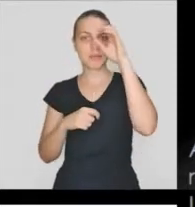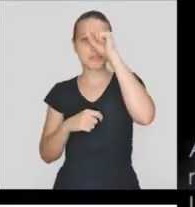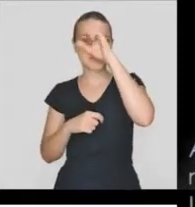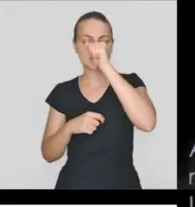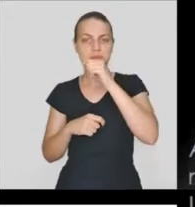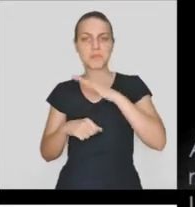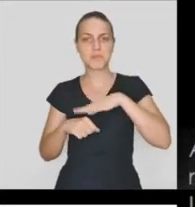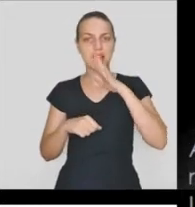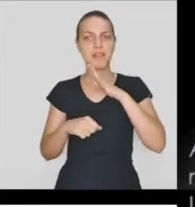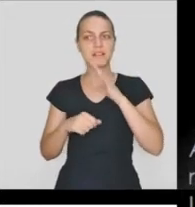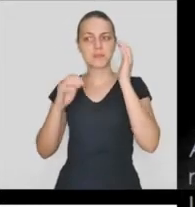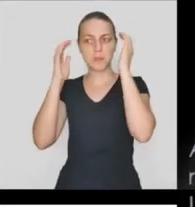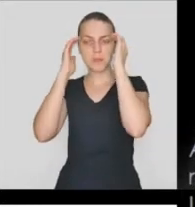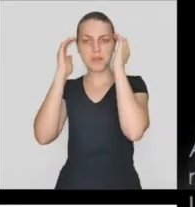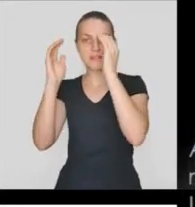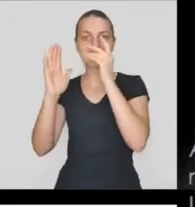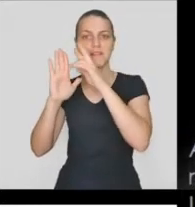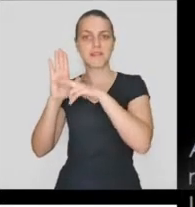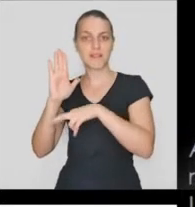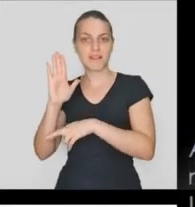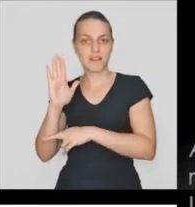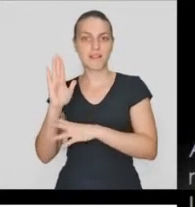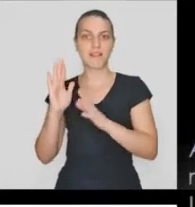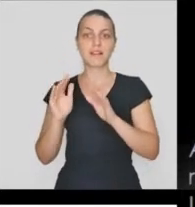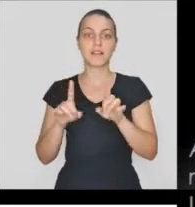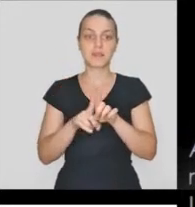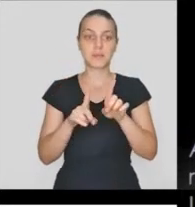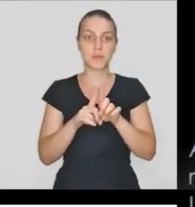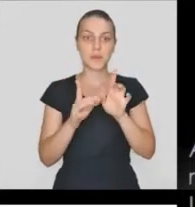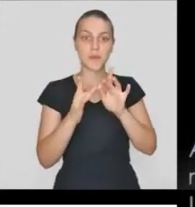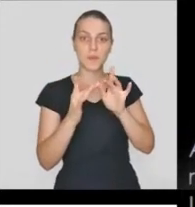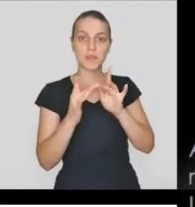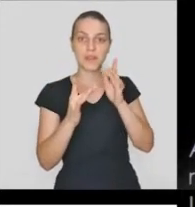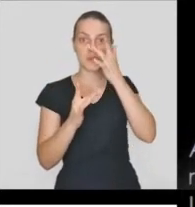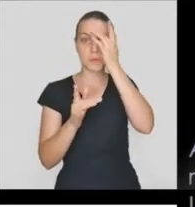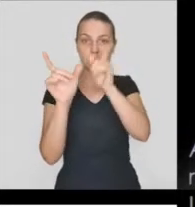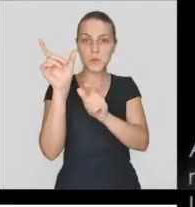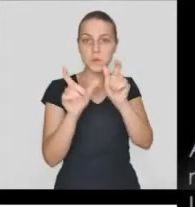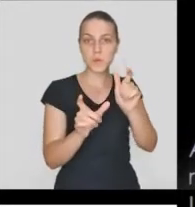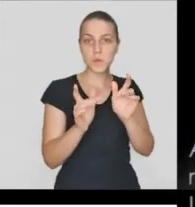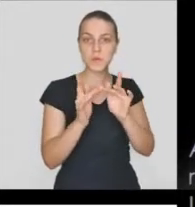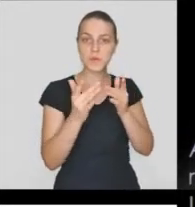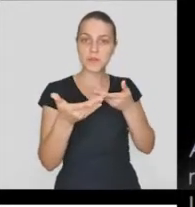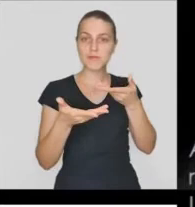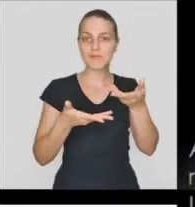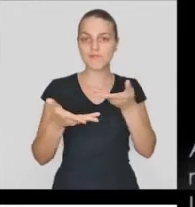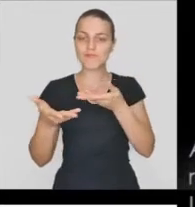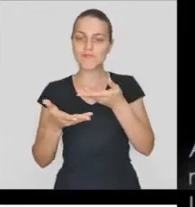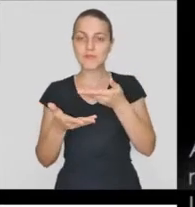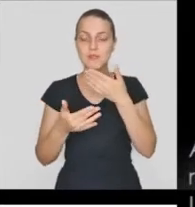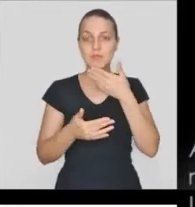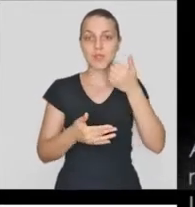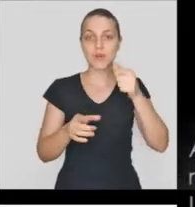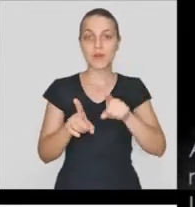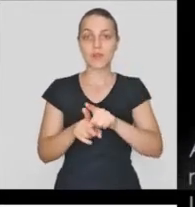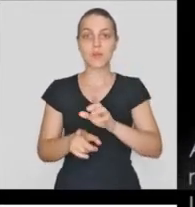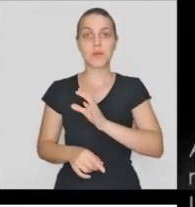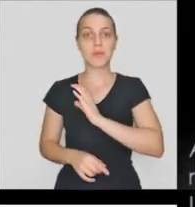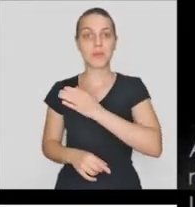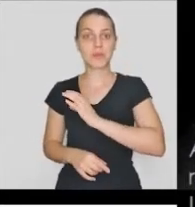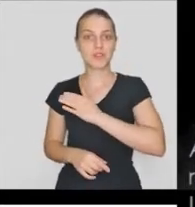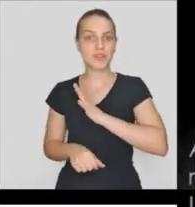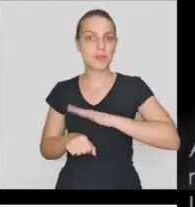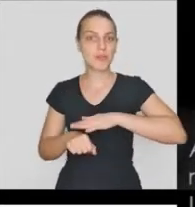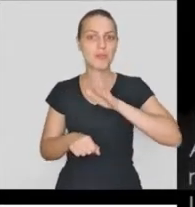as regras escolares e na convivência uns com os outros. Houve um aumento na compaixão uns pelos outros.